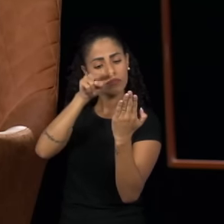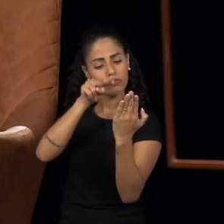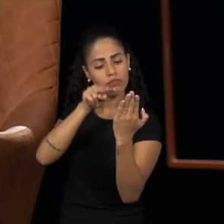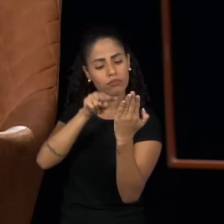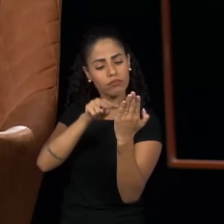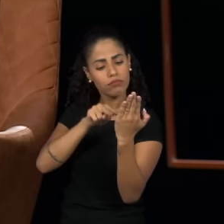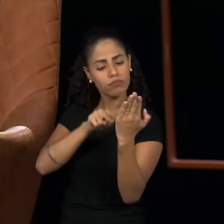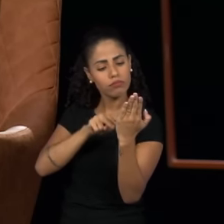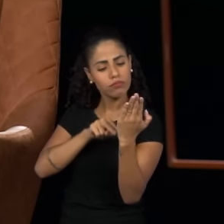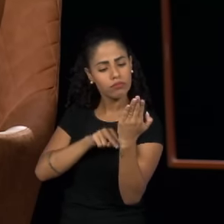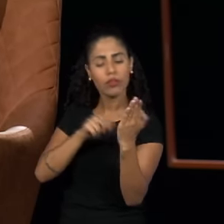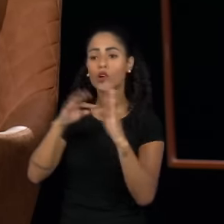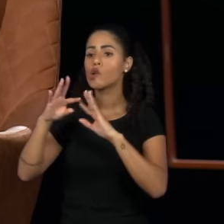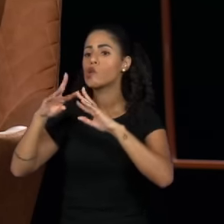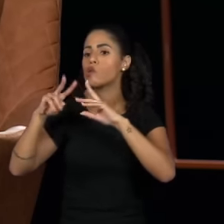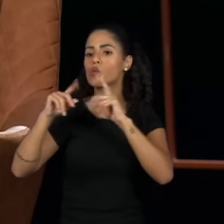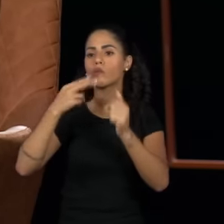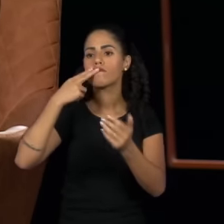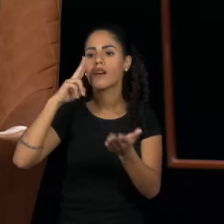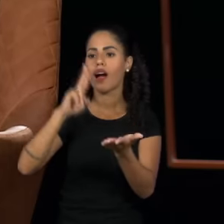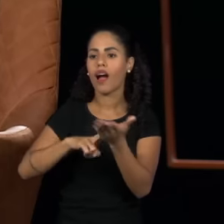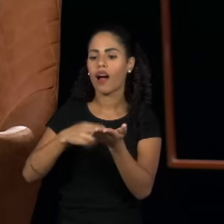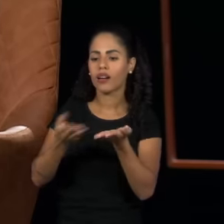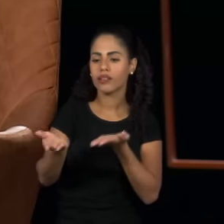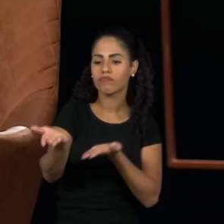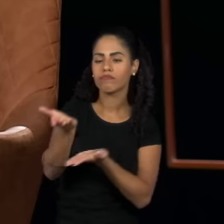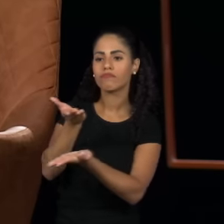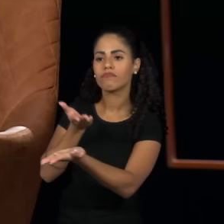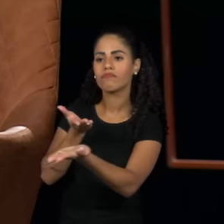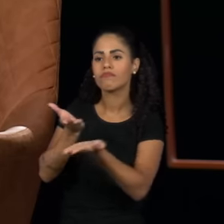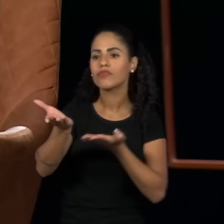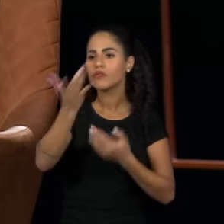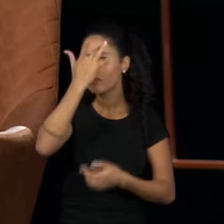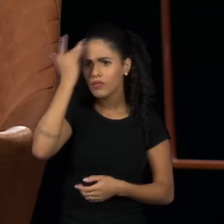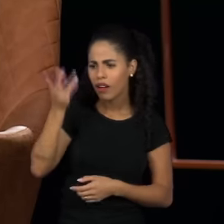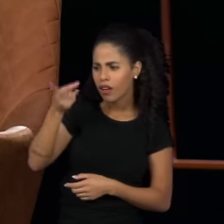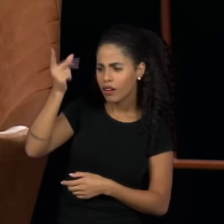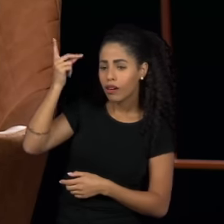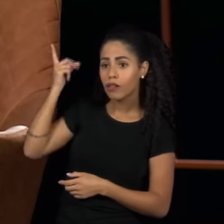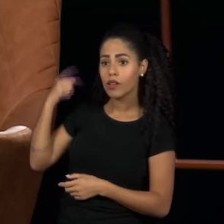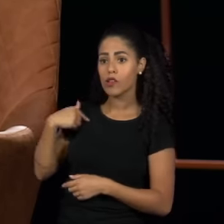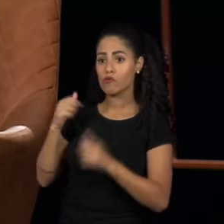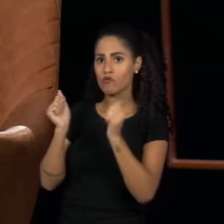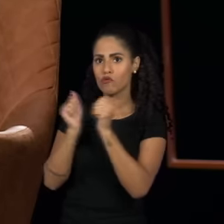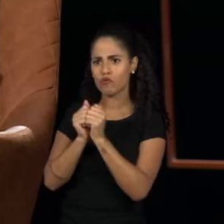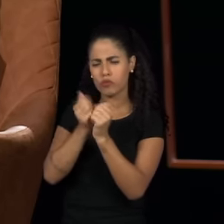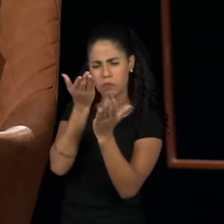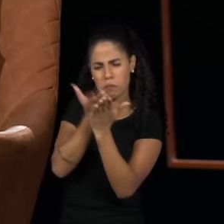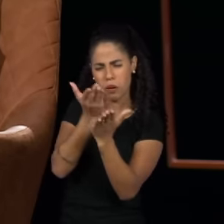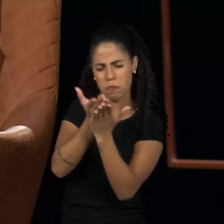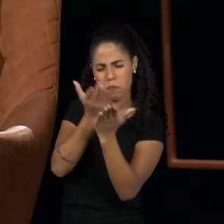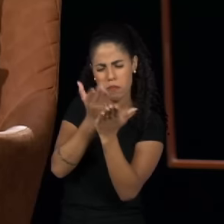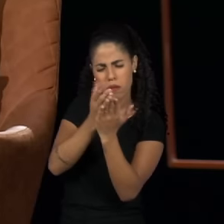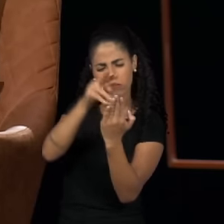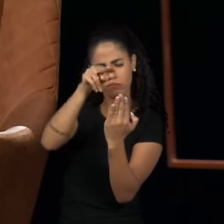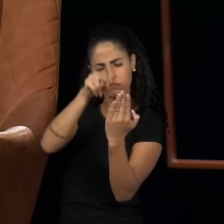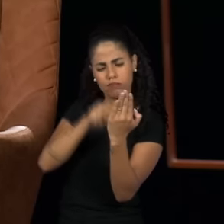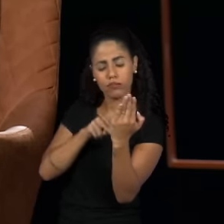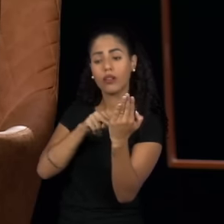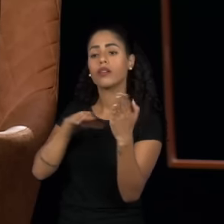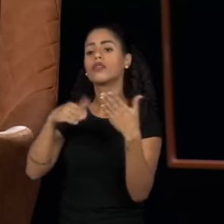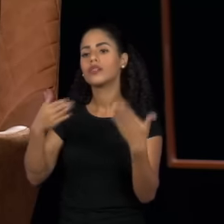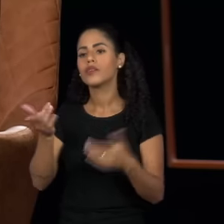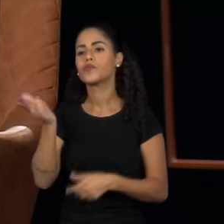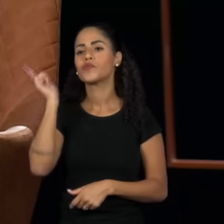cartas que o Prestes trocou com a família, com Olga. E foi esse livro, eu e Caco, a gente estudou muito esse livro... que aí a